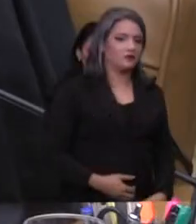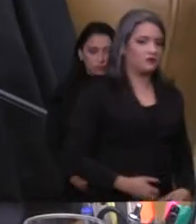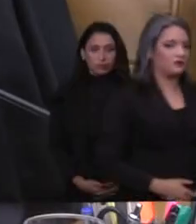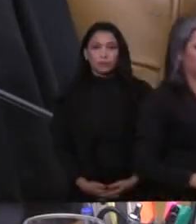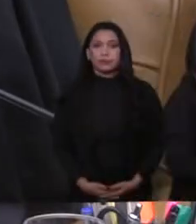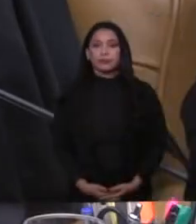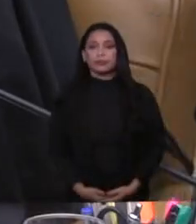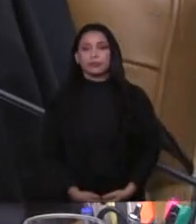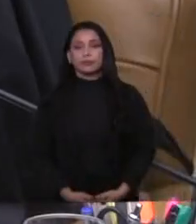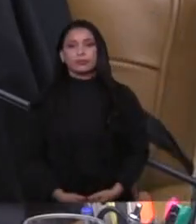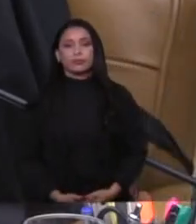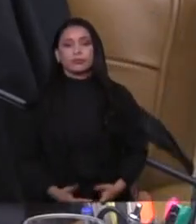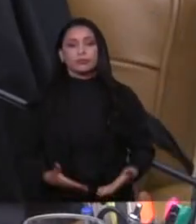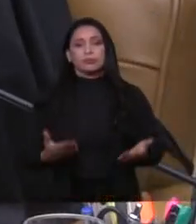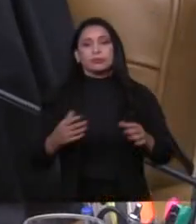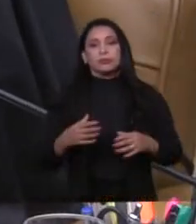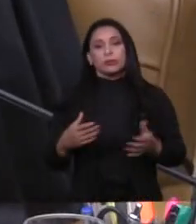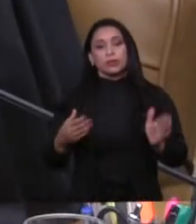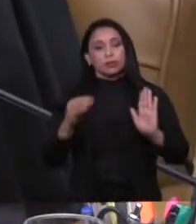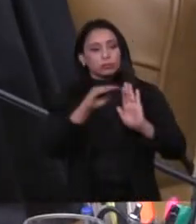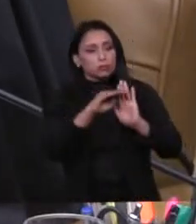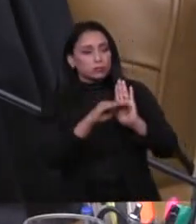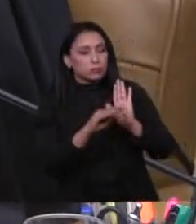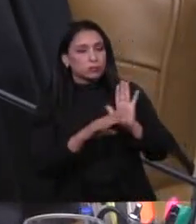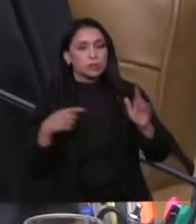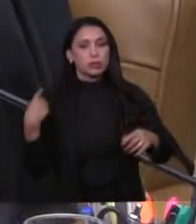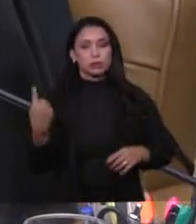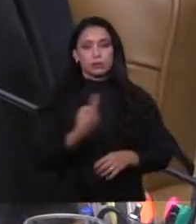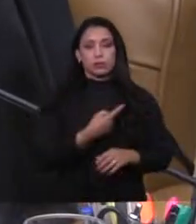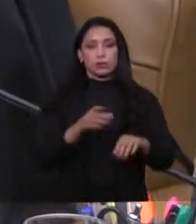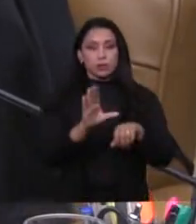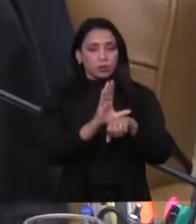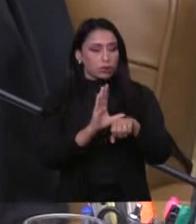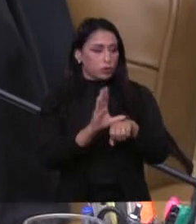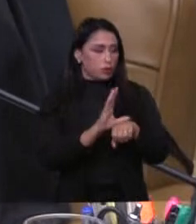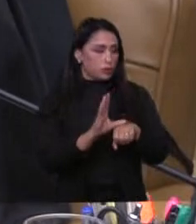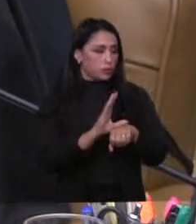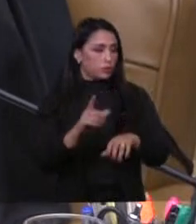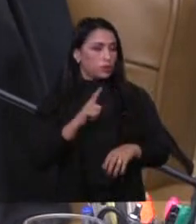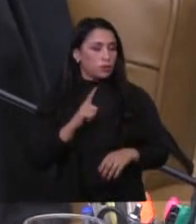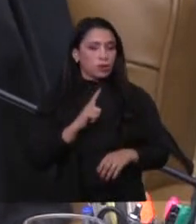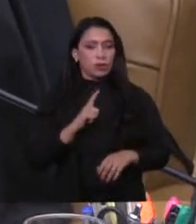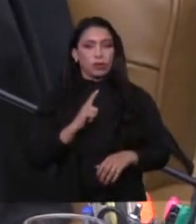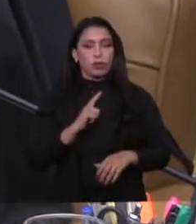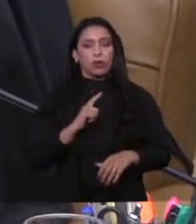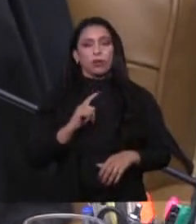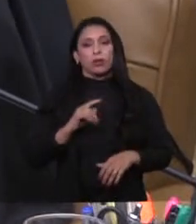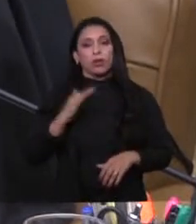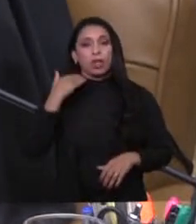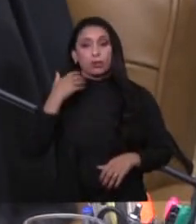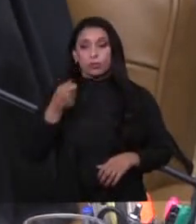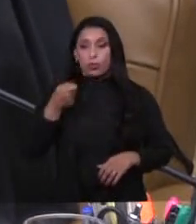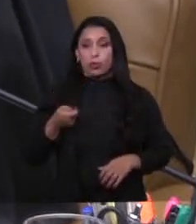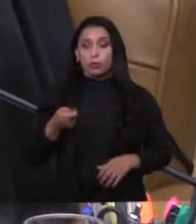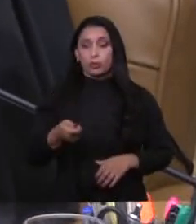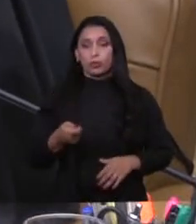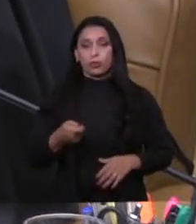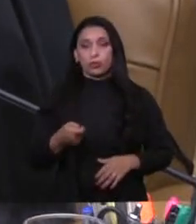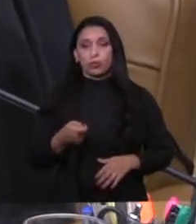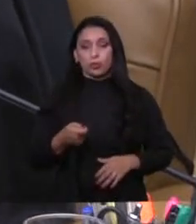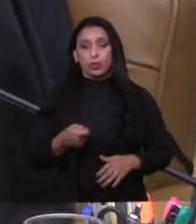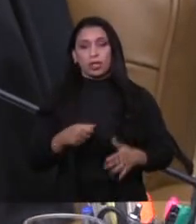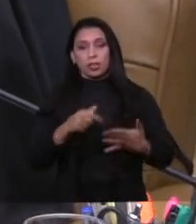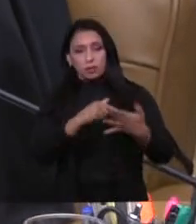nossa Constituição, dentre eles o do juiz natural, a individualização da